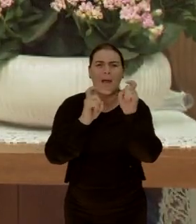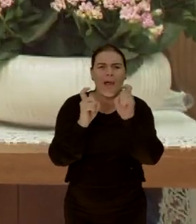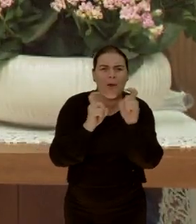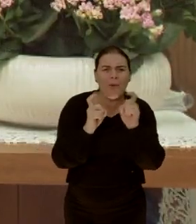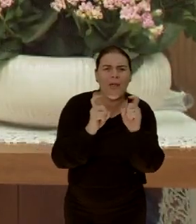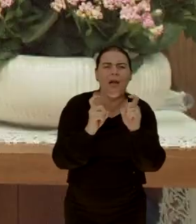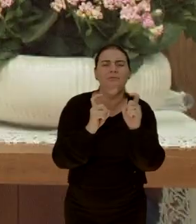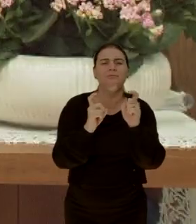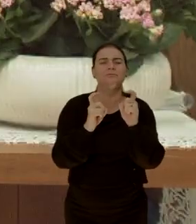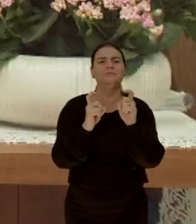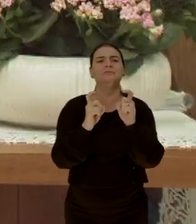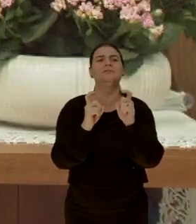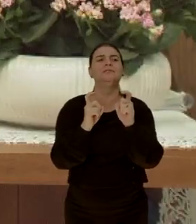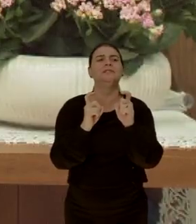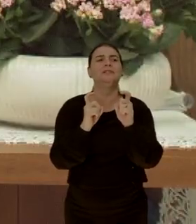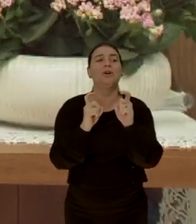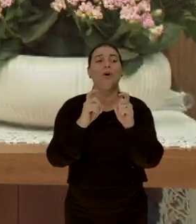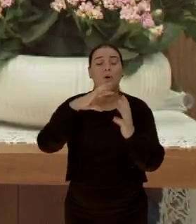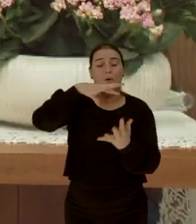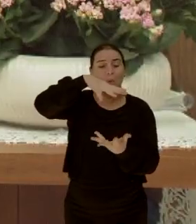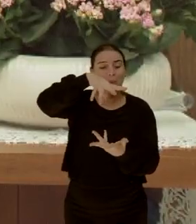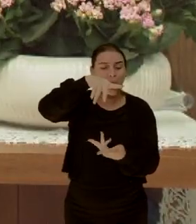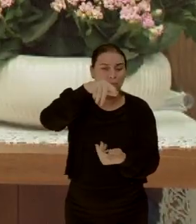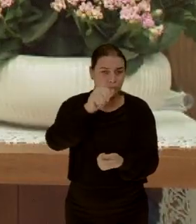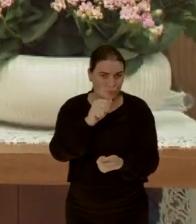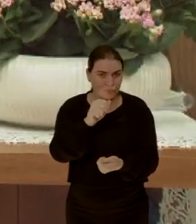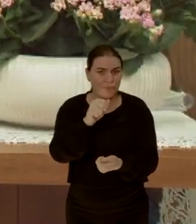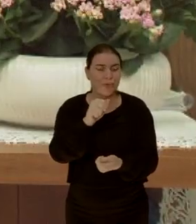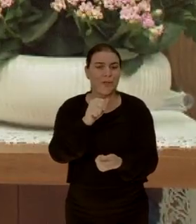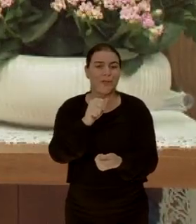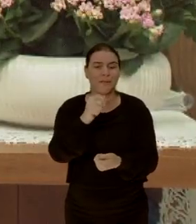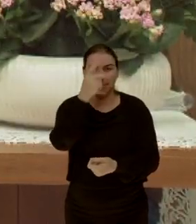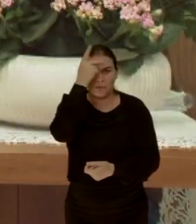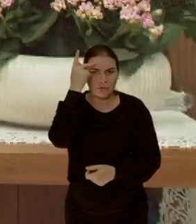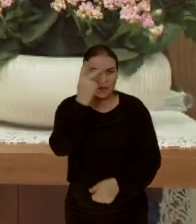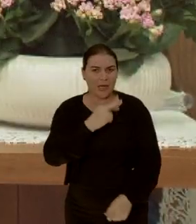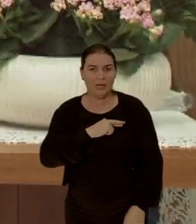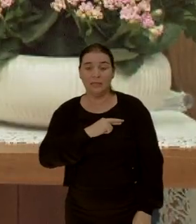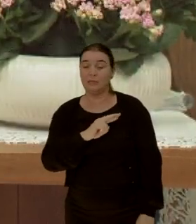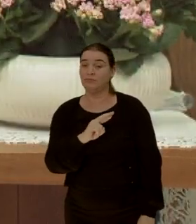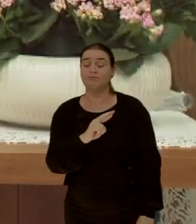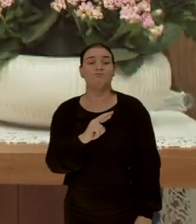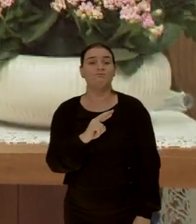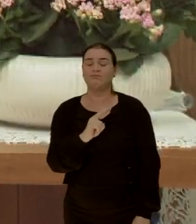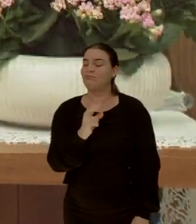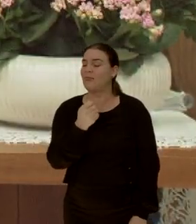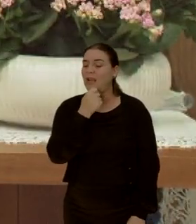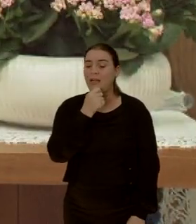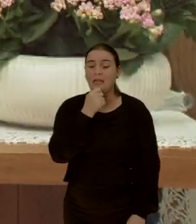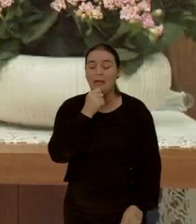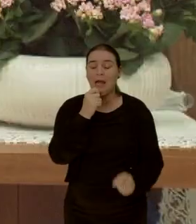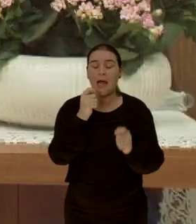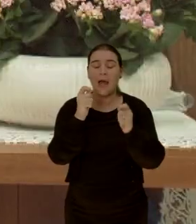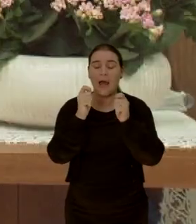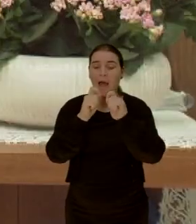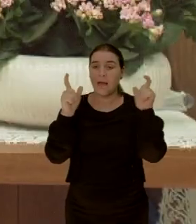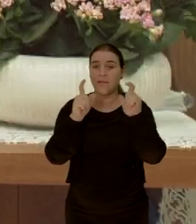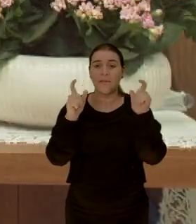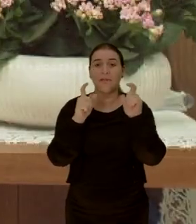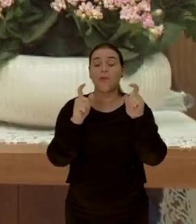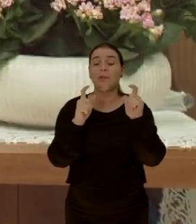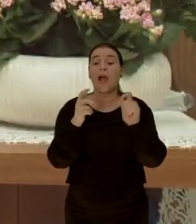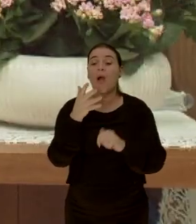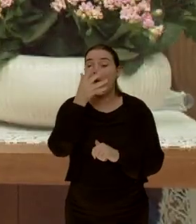aos pastores a um mundo chamado religioso que não se ateve ainda de que a igreja chegou ao seu